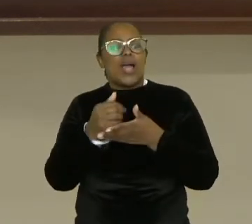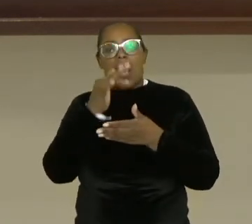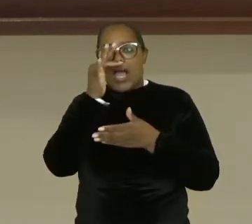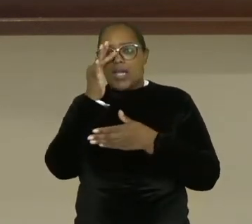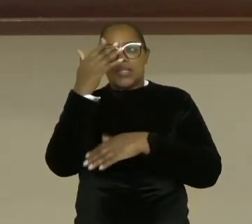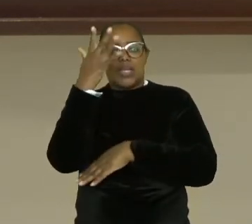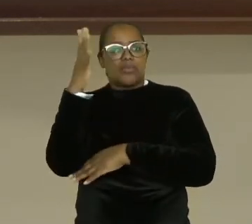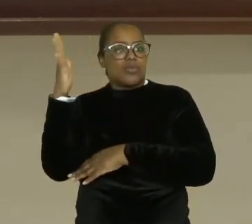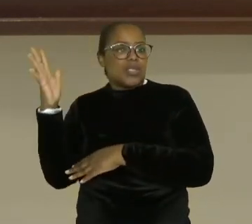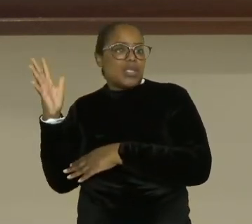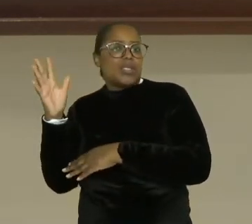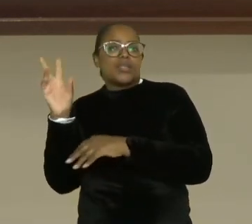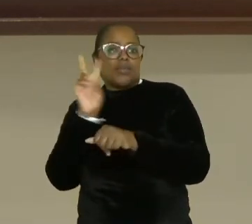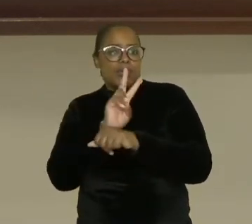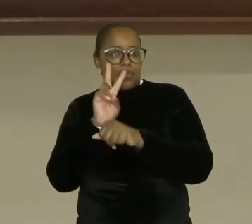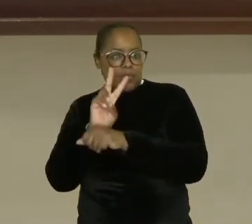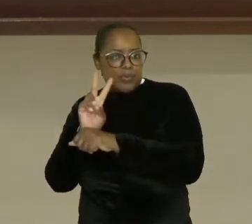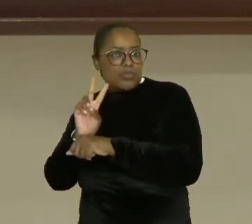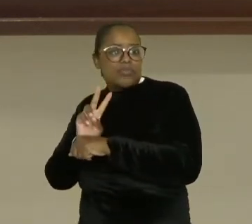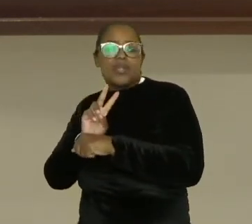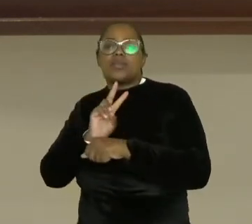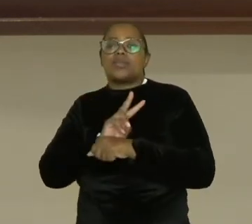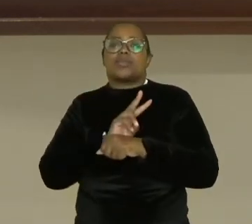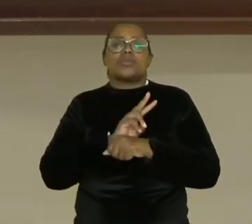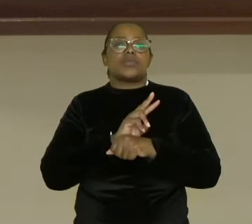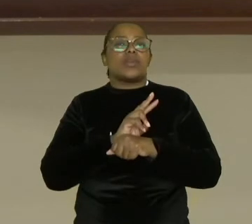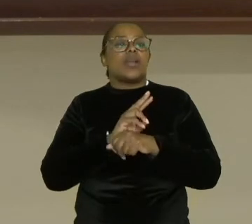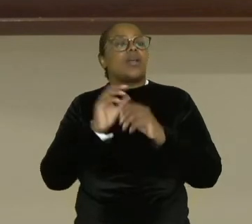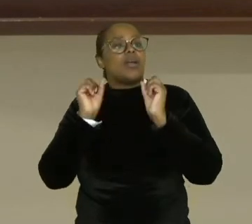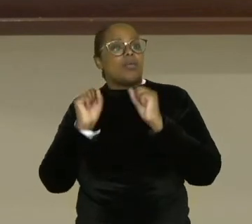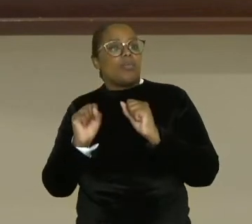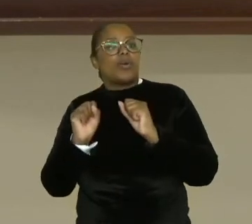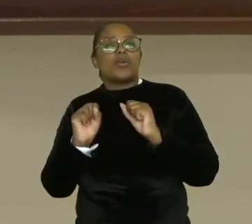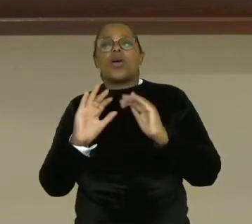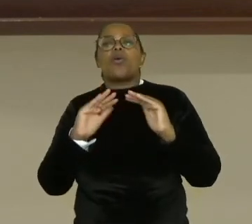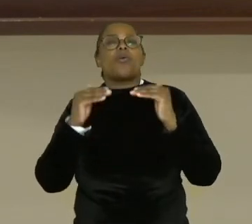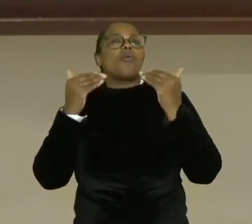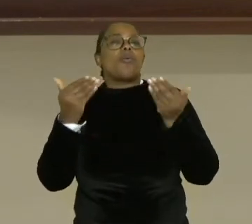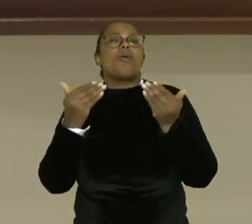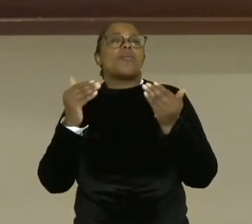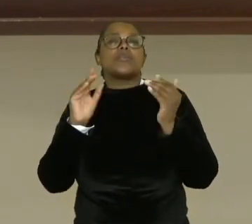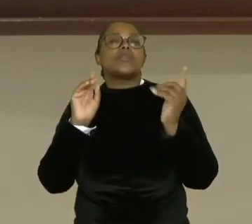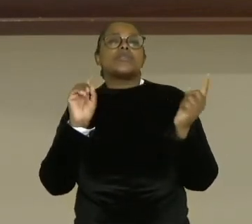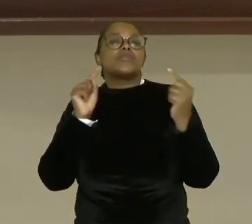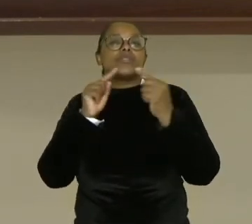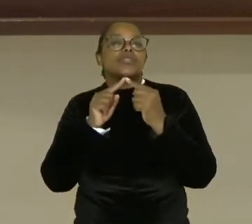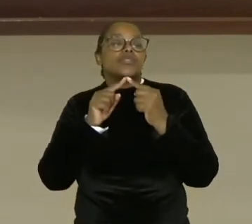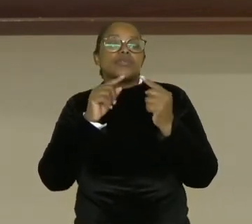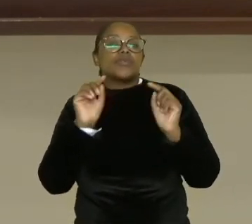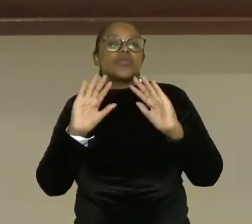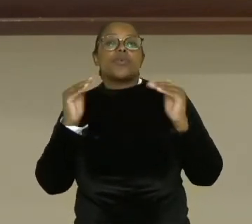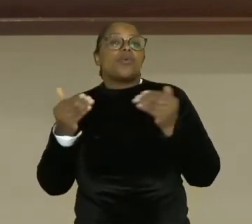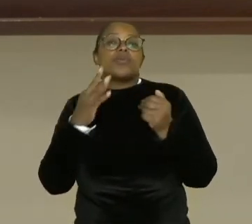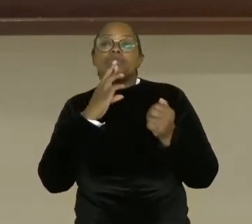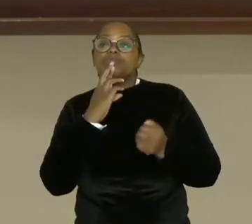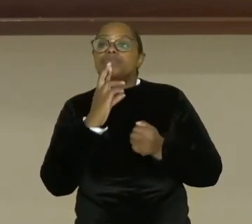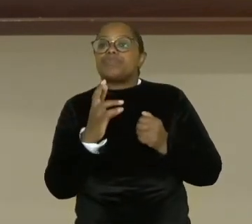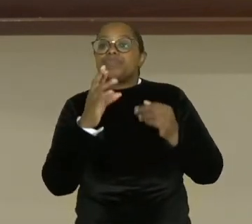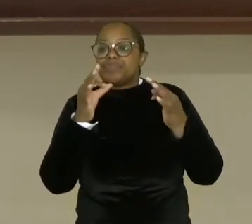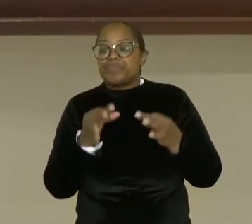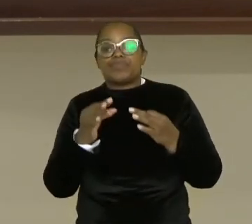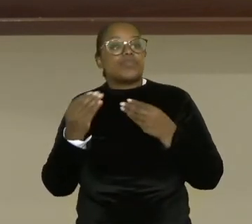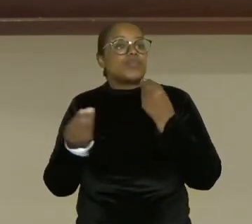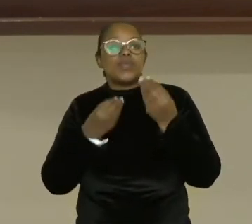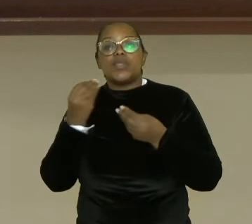né? Ali, para a preservação dos espaços. Ele pode. Qual que é essa sustentabilidade que ele provoca? Como é que